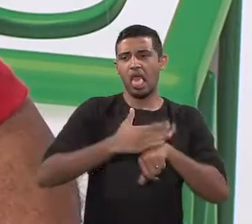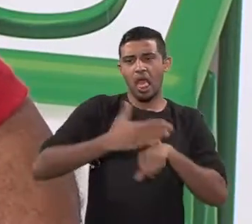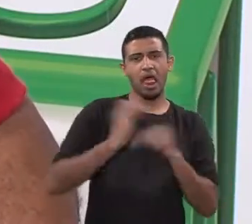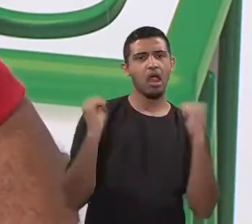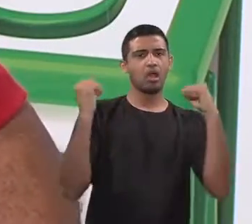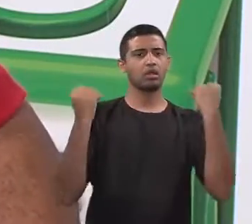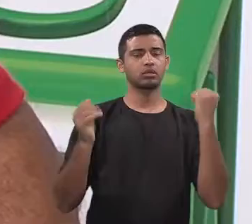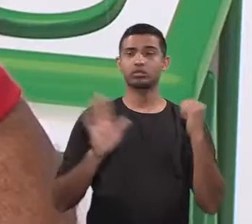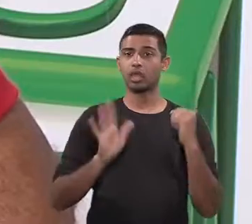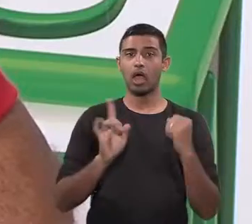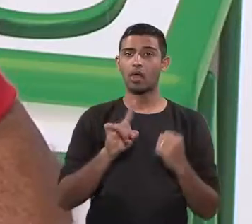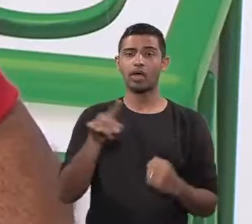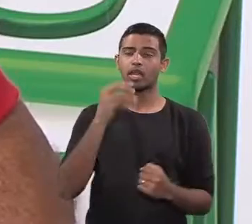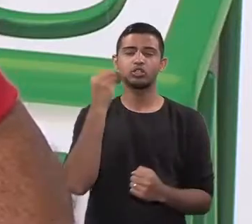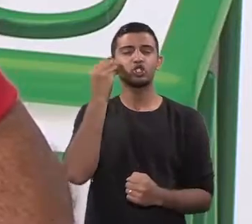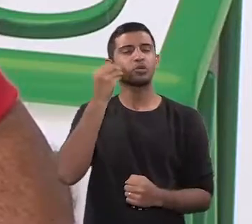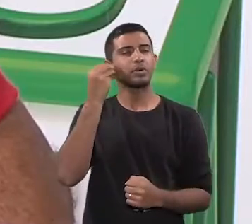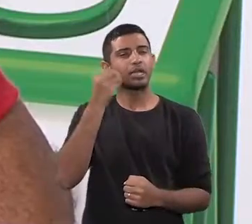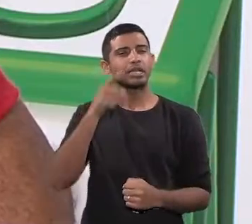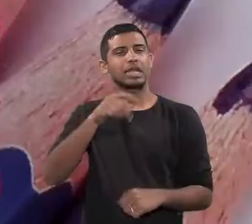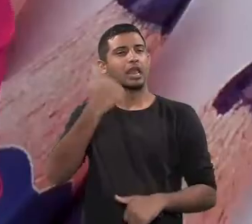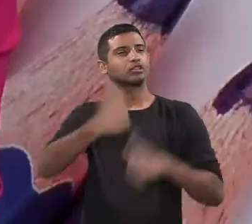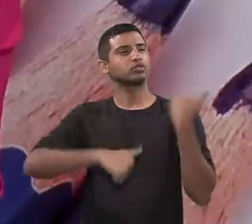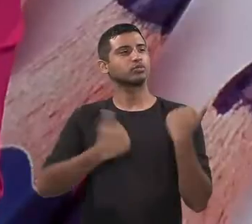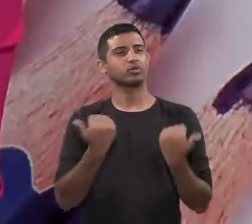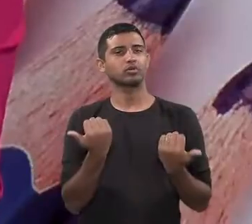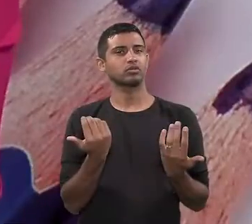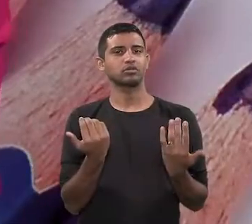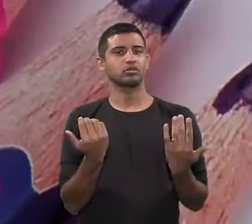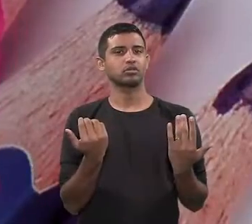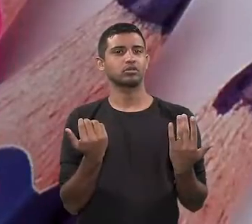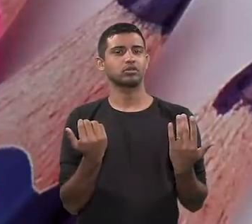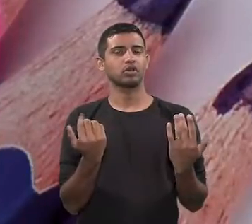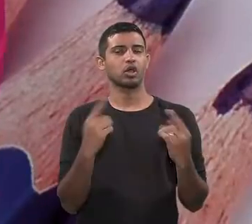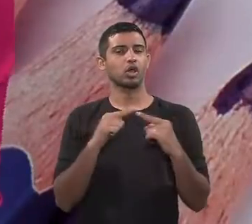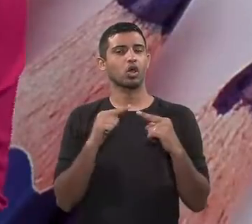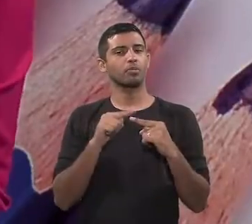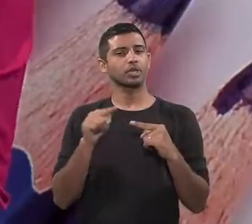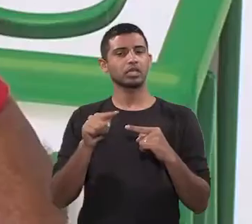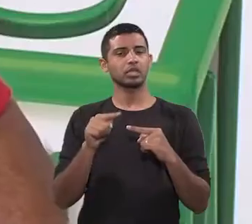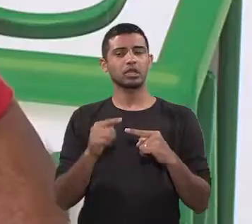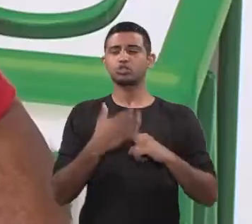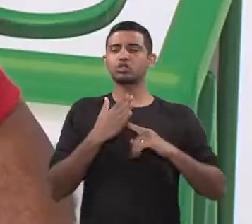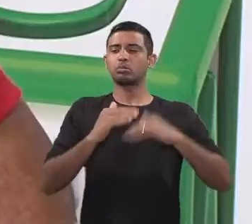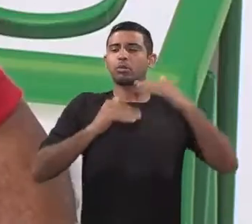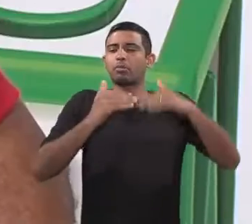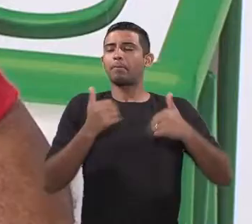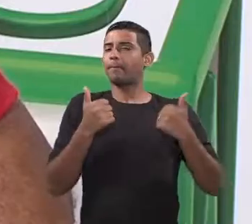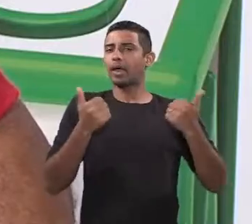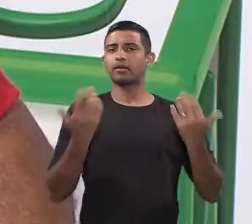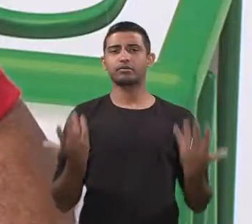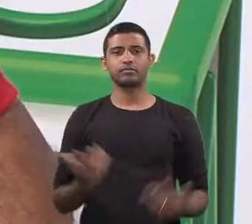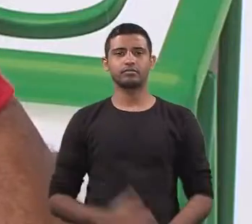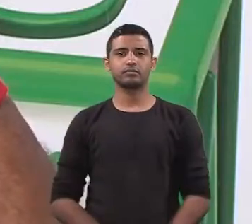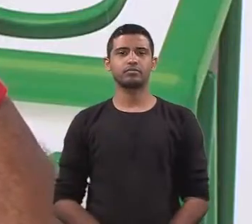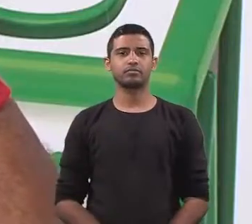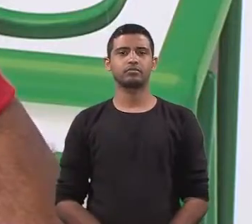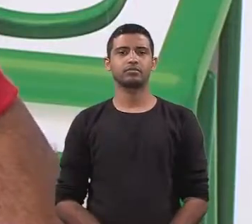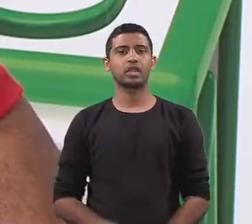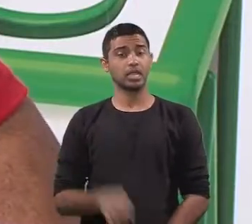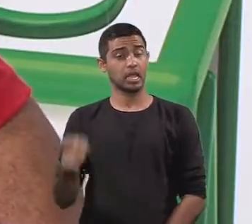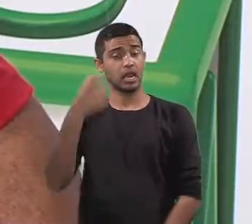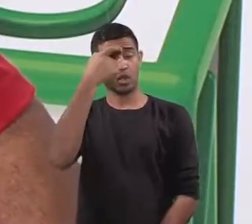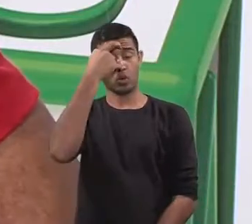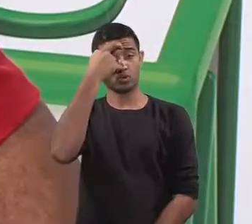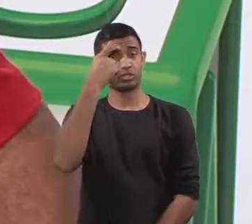atleta, mas ele vai experimentar a prática esportiva. Faz parte do desenvolvimento dele no mundo. O desenvolvimento dele como um todo. E ele vai ter